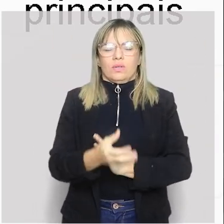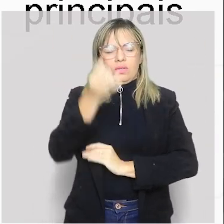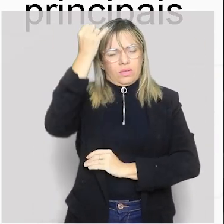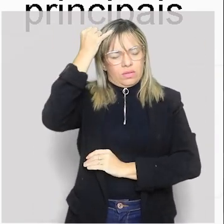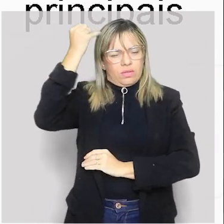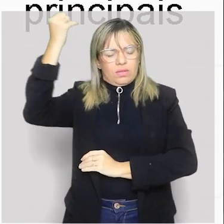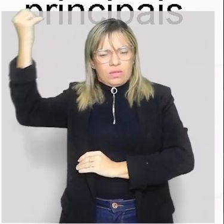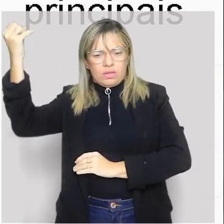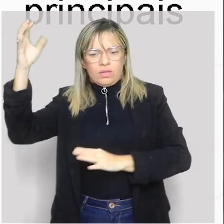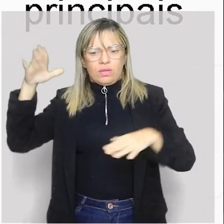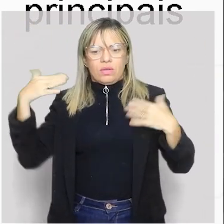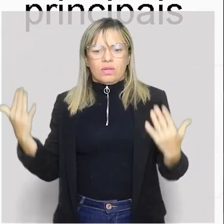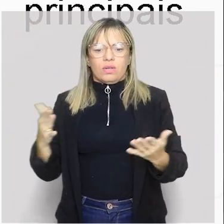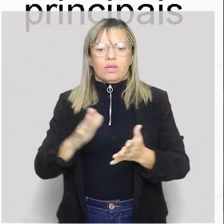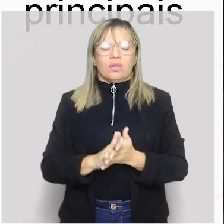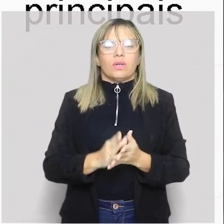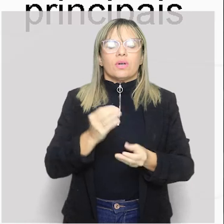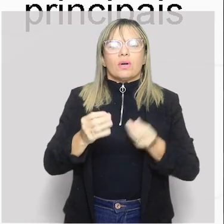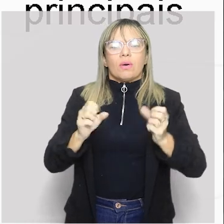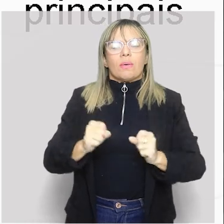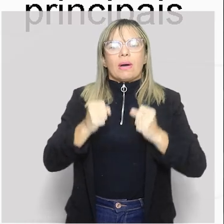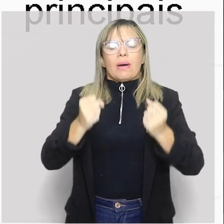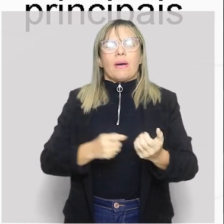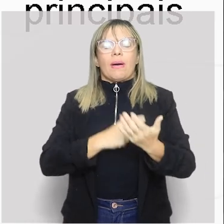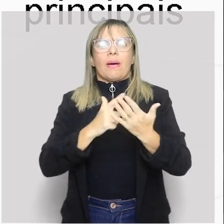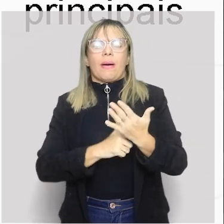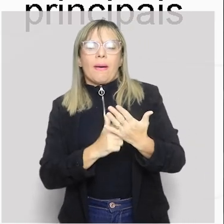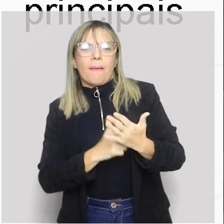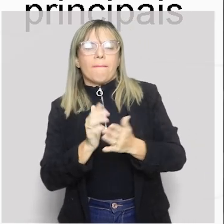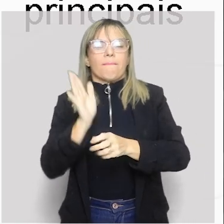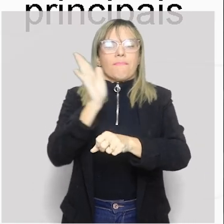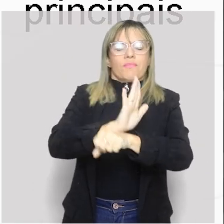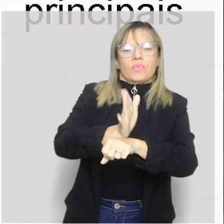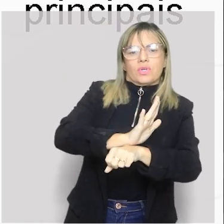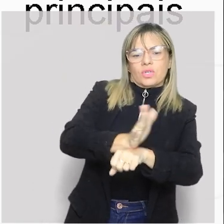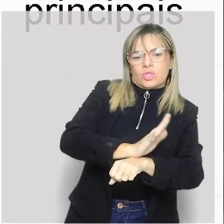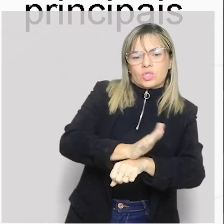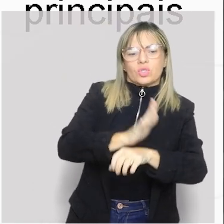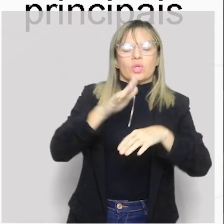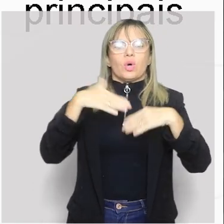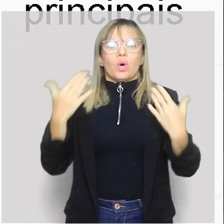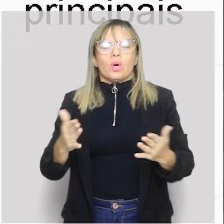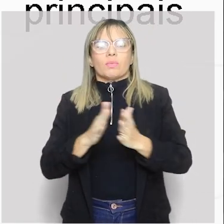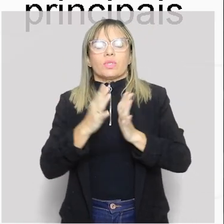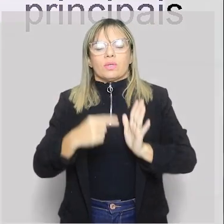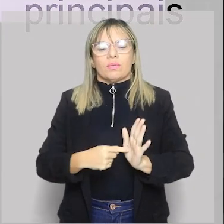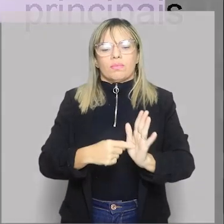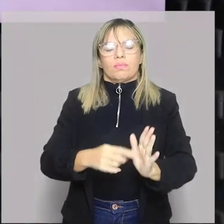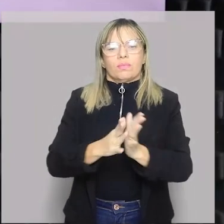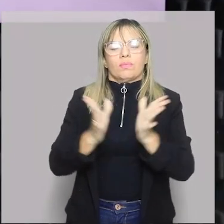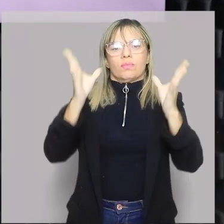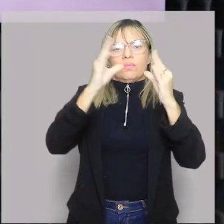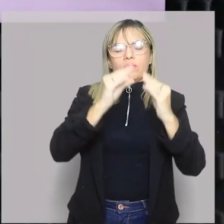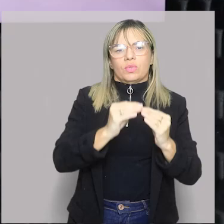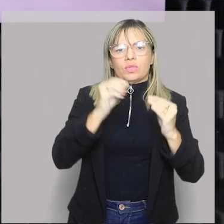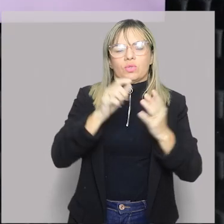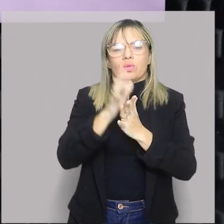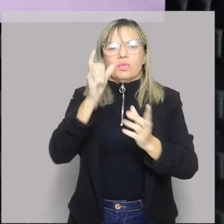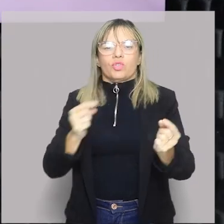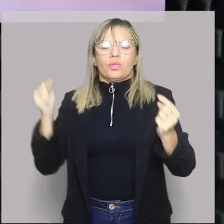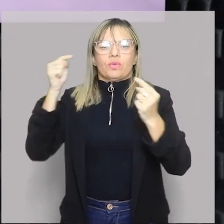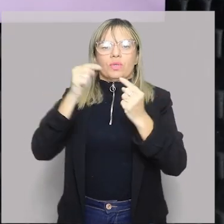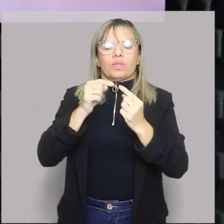de obras, né? Que podem ser livros, podem ser filmes e tudo mais, mas que sintetizam dentro de um propósito, dentro